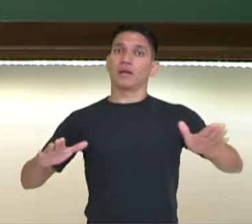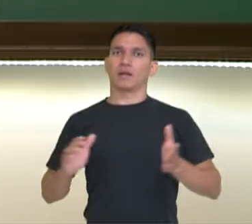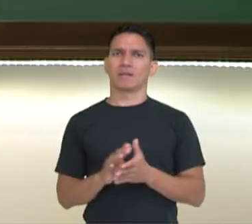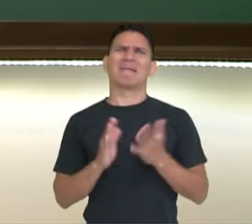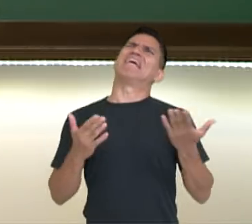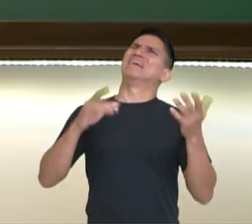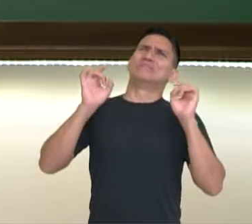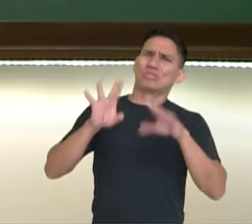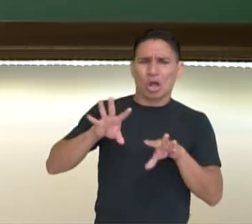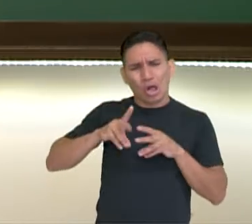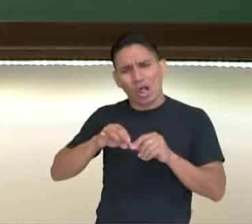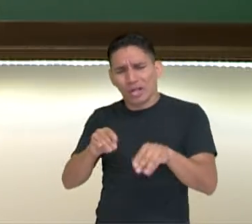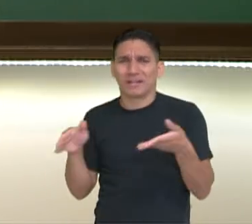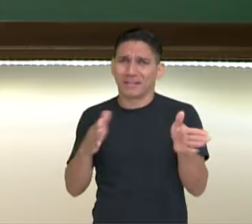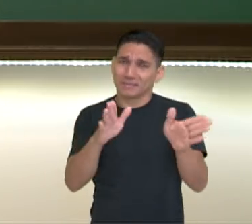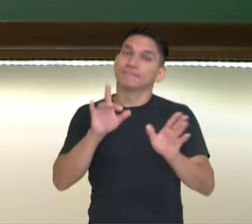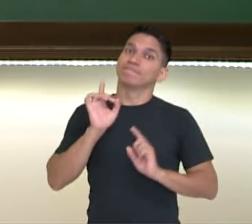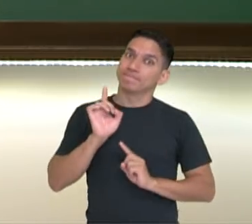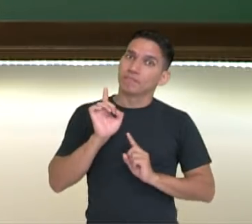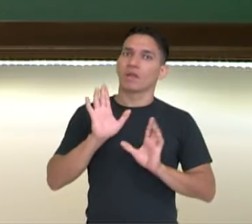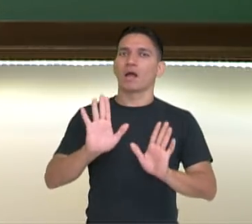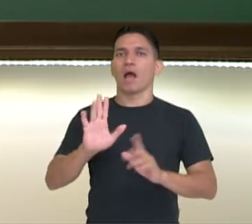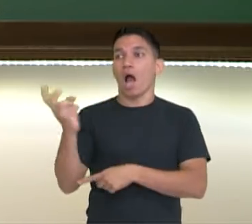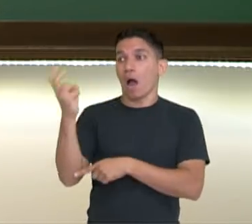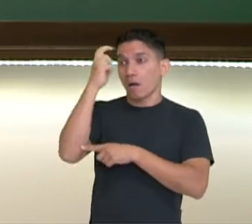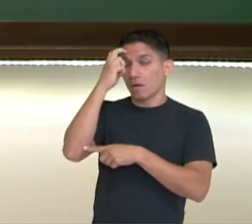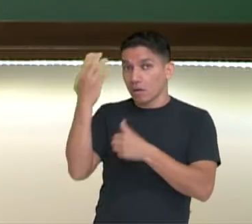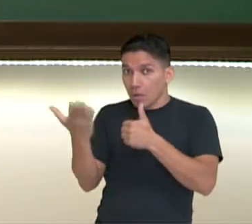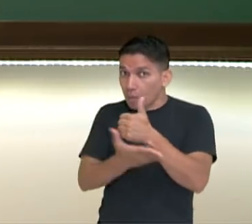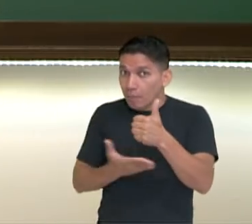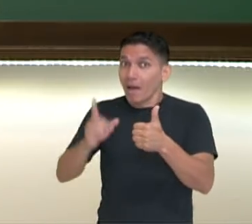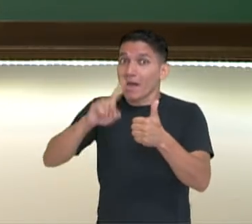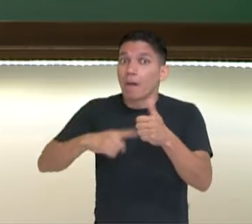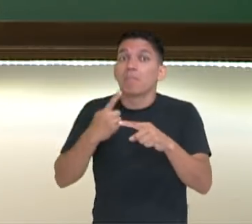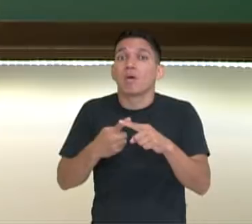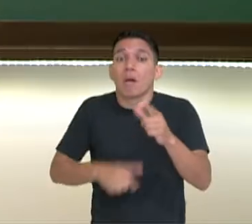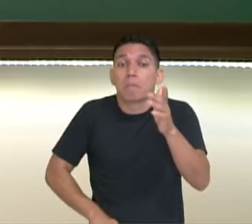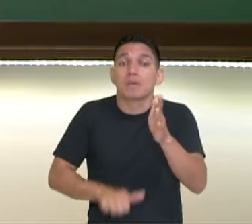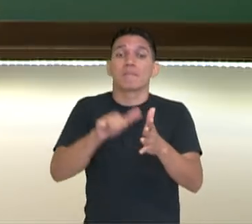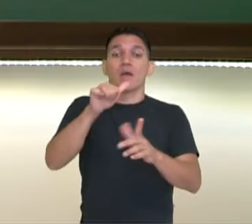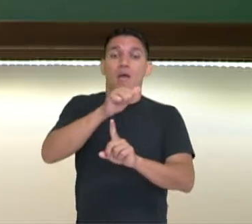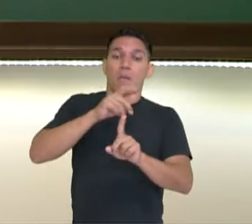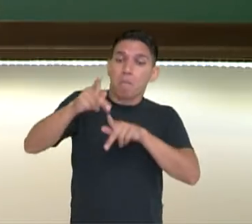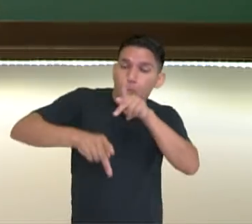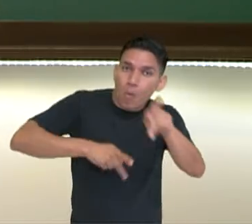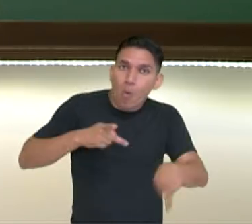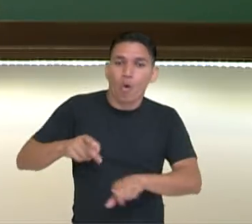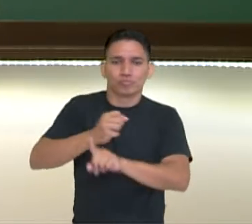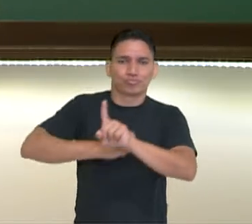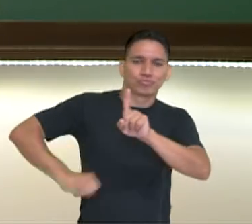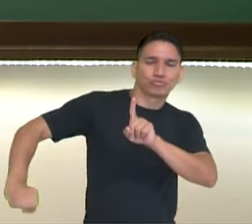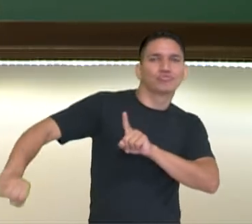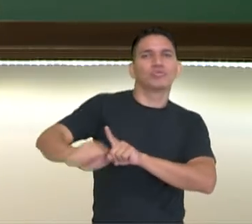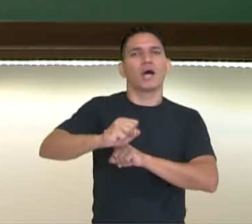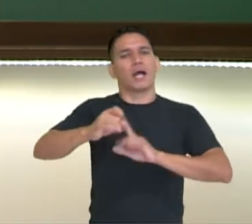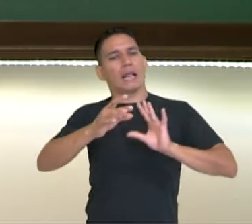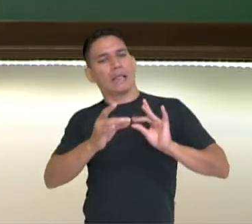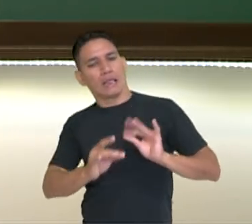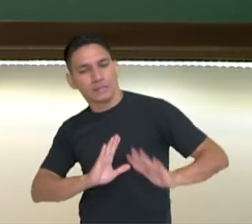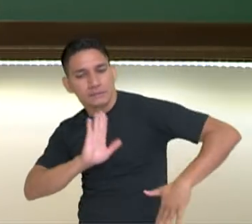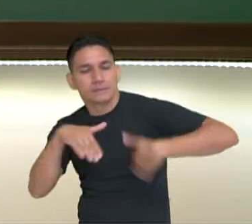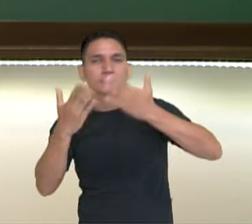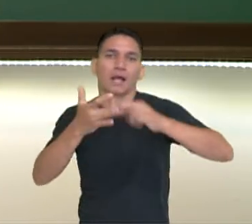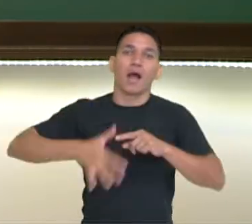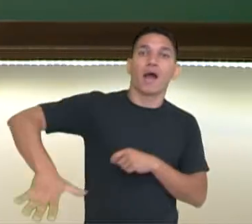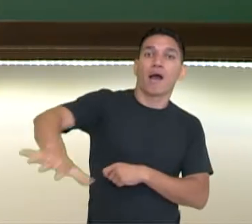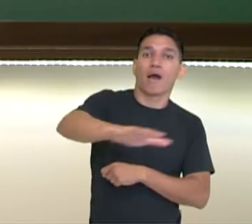Mesopotâmia na aula, mas essa base cultural, por quê? Porque vai ser o primeiro povo, a primeira sociedade complexa a se desenvolver nessa